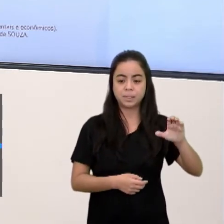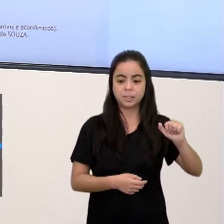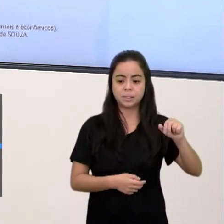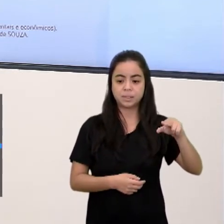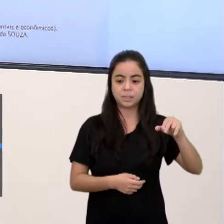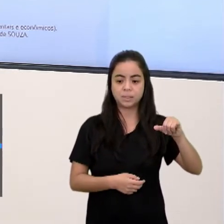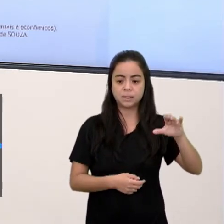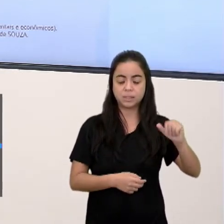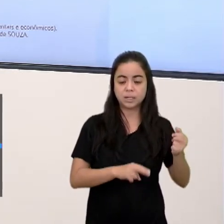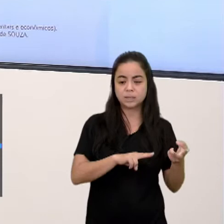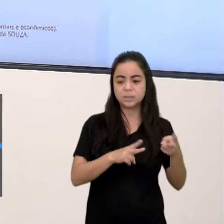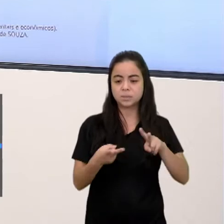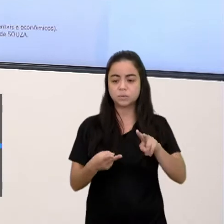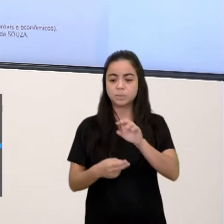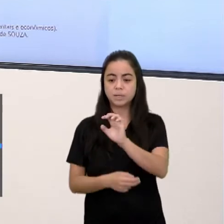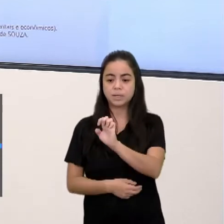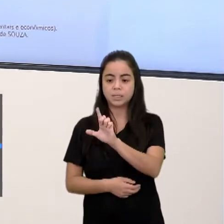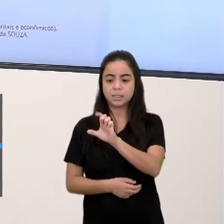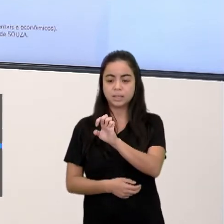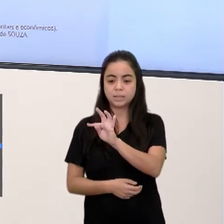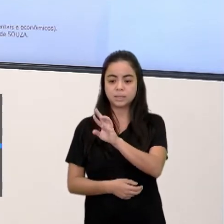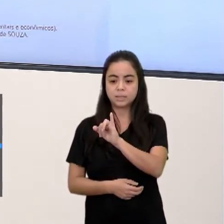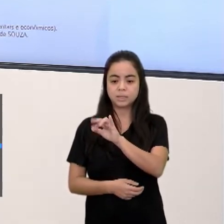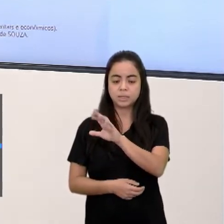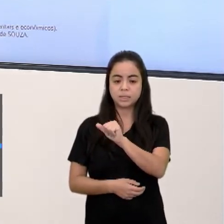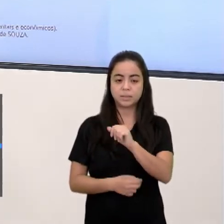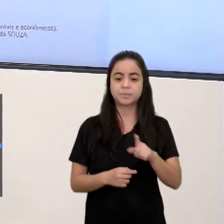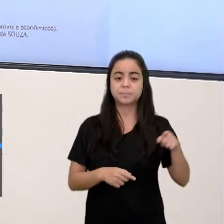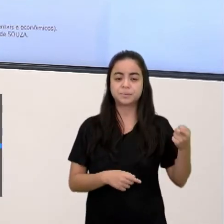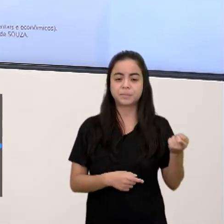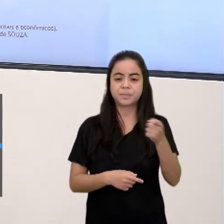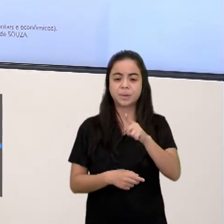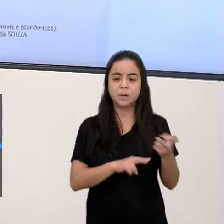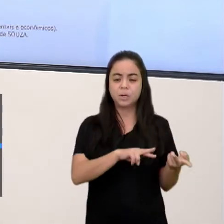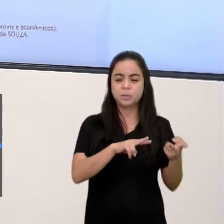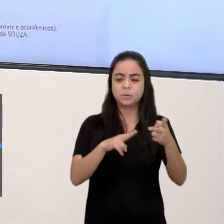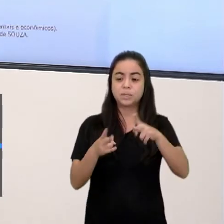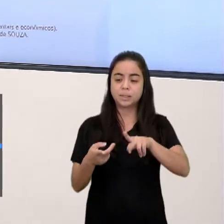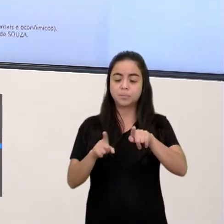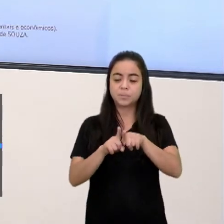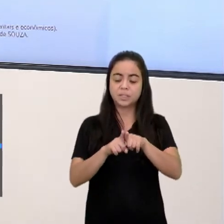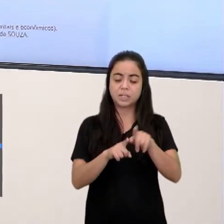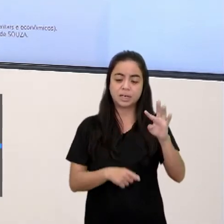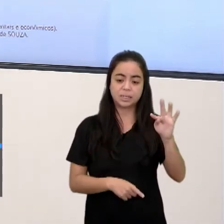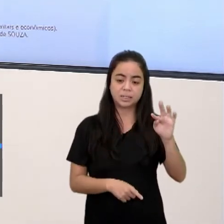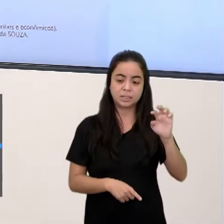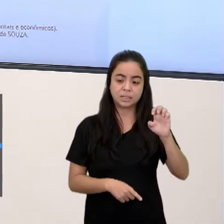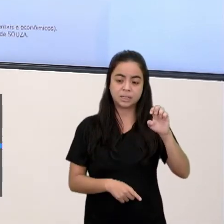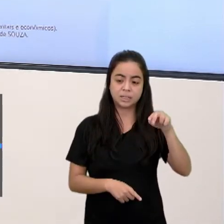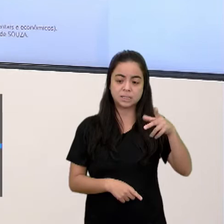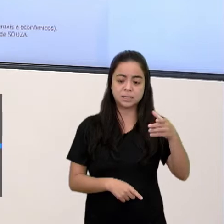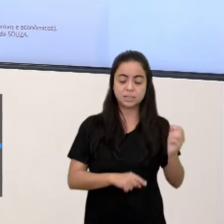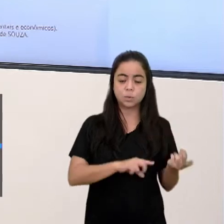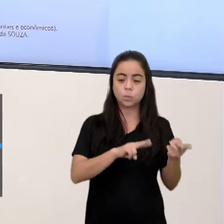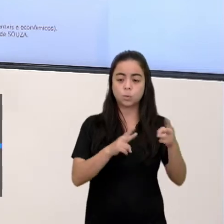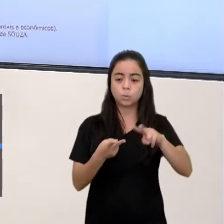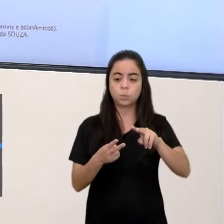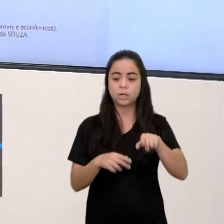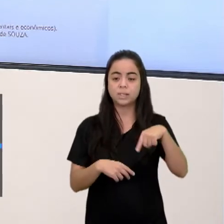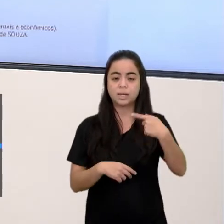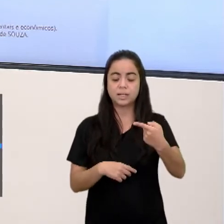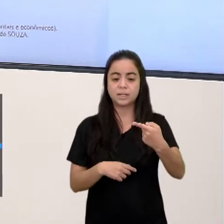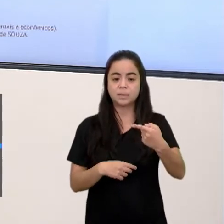Depois que sai do gerador, passa ali por um transformador para regular a tensão, né? E depois do transformador vai para a rede